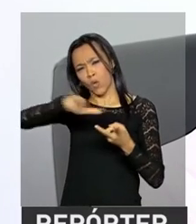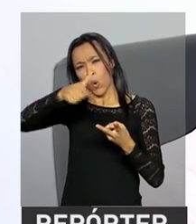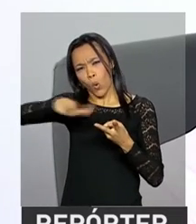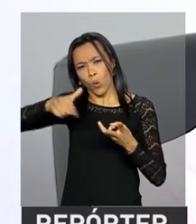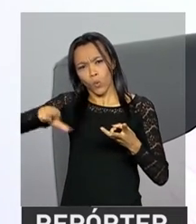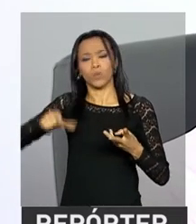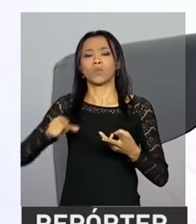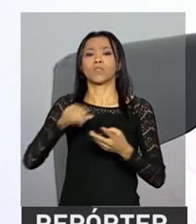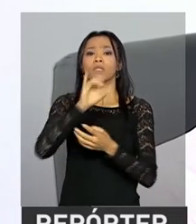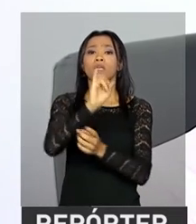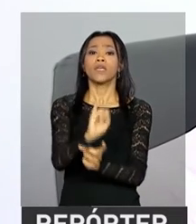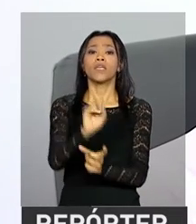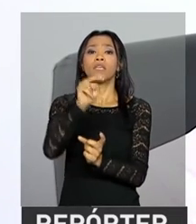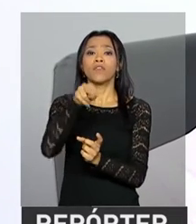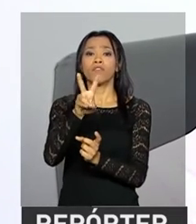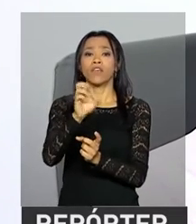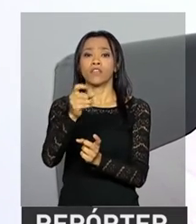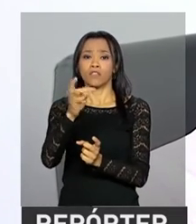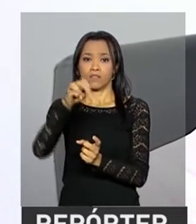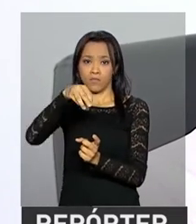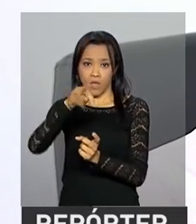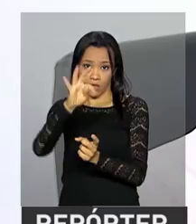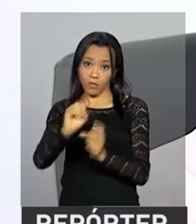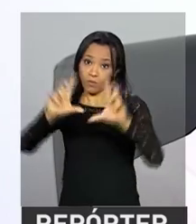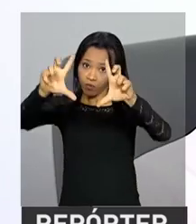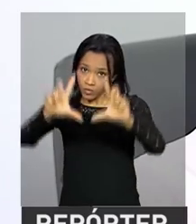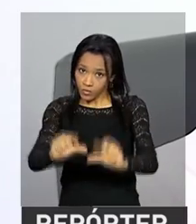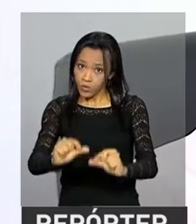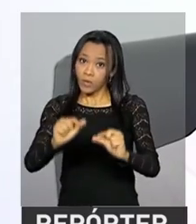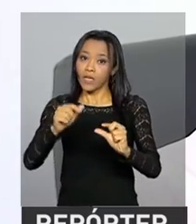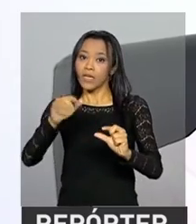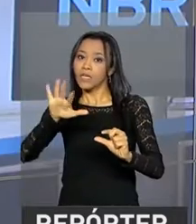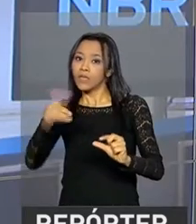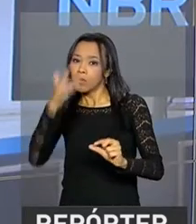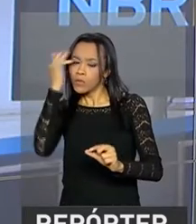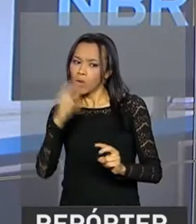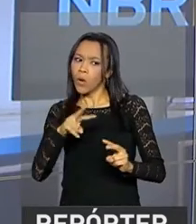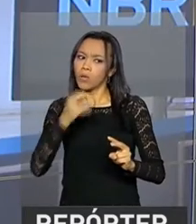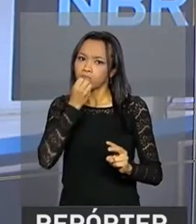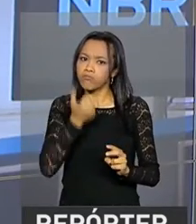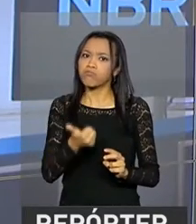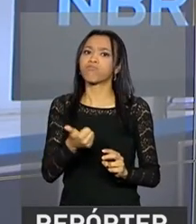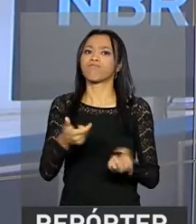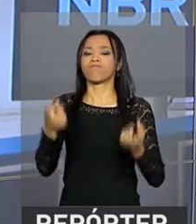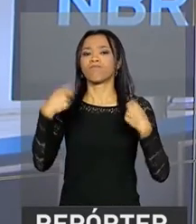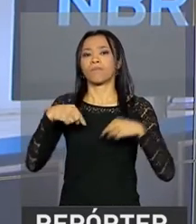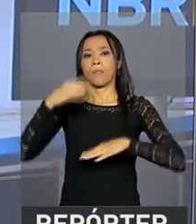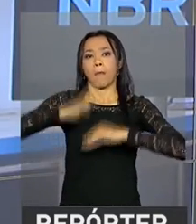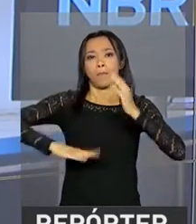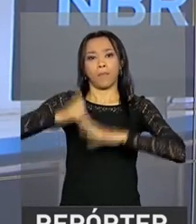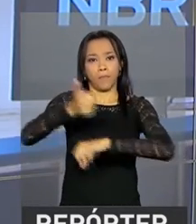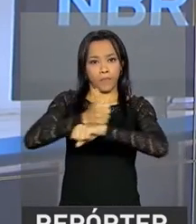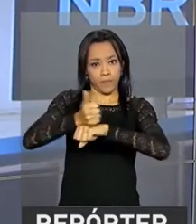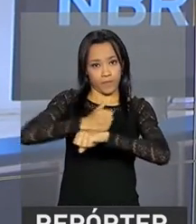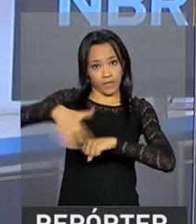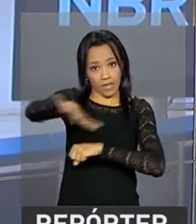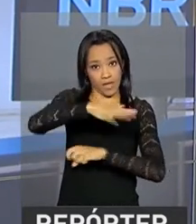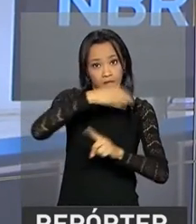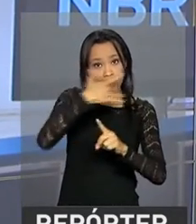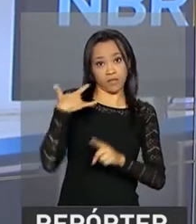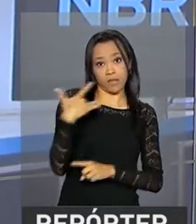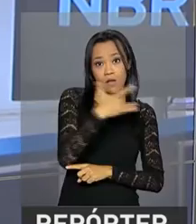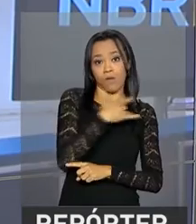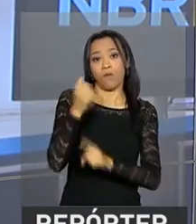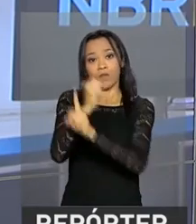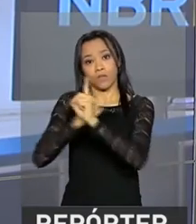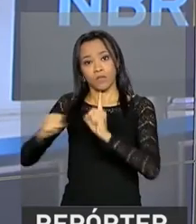o investidor volta a olhar para o mercado ward profissionais de saúde e assistência social de todo